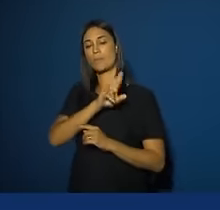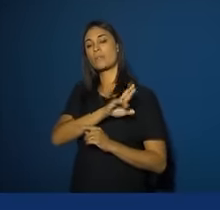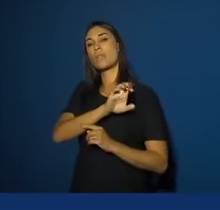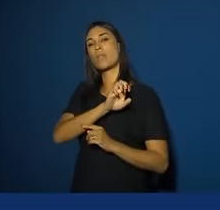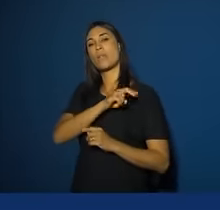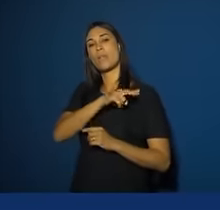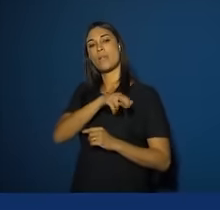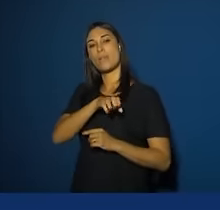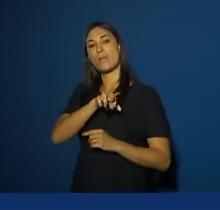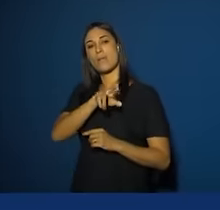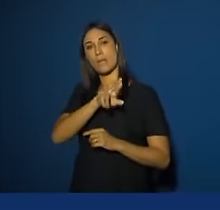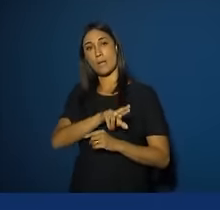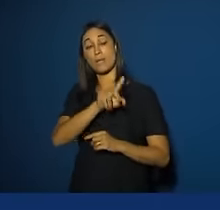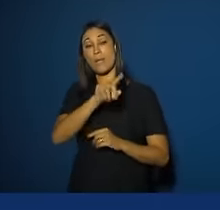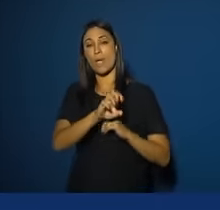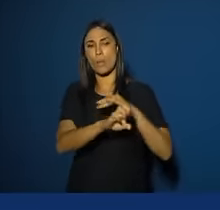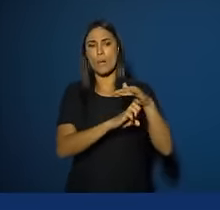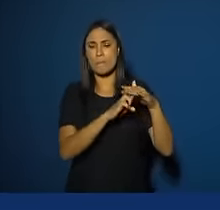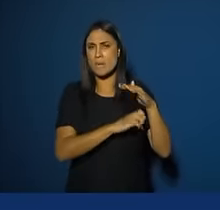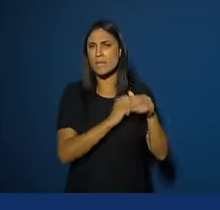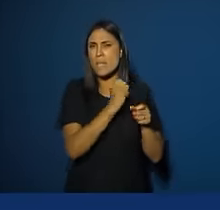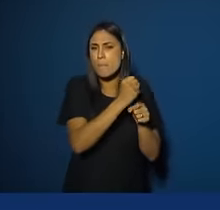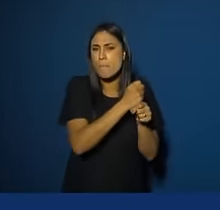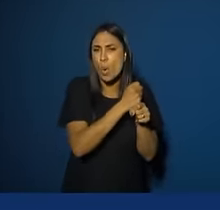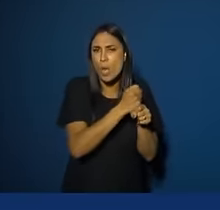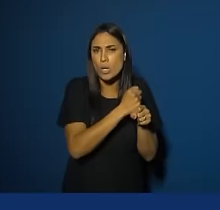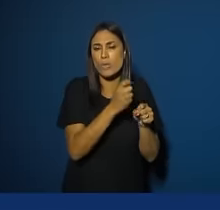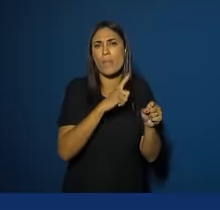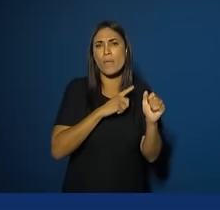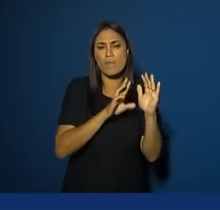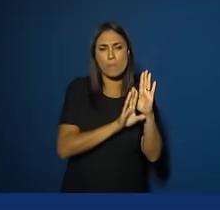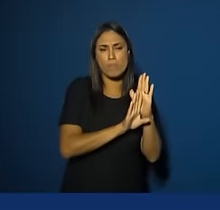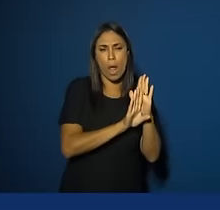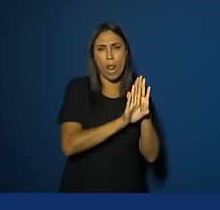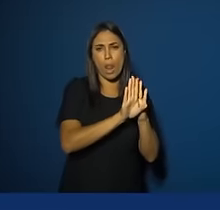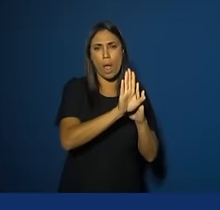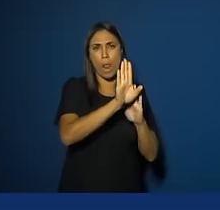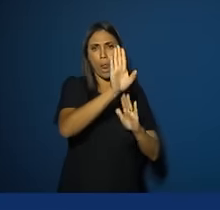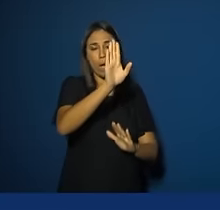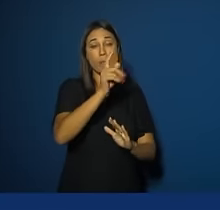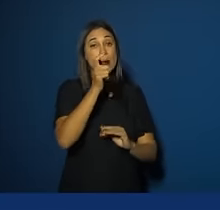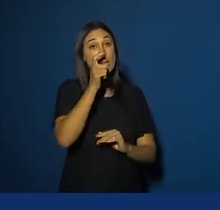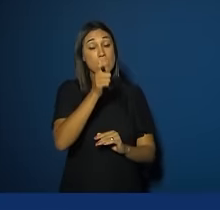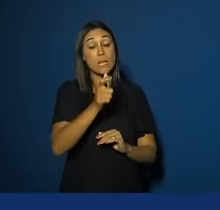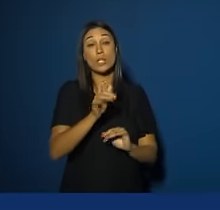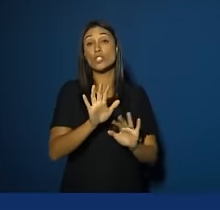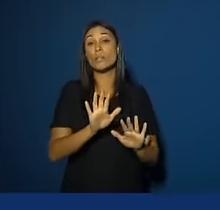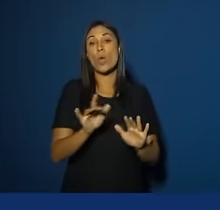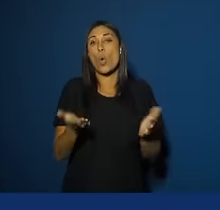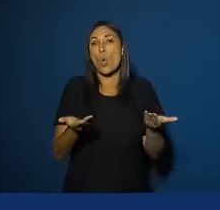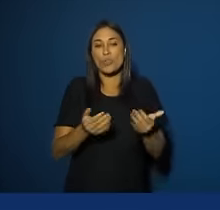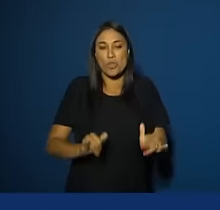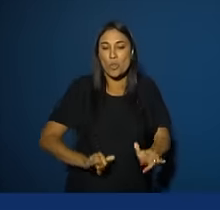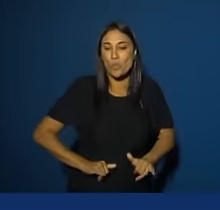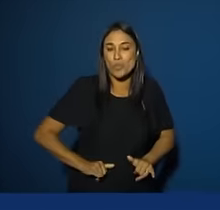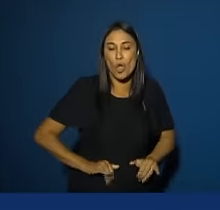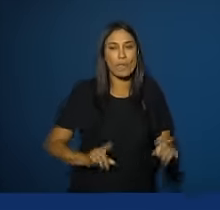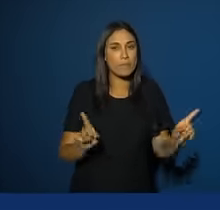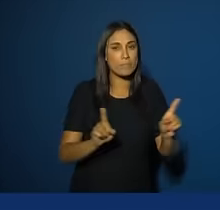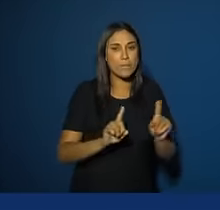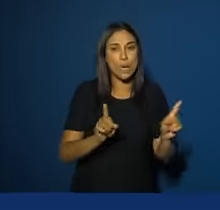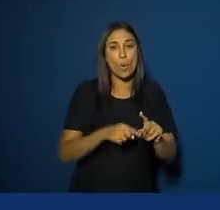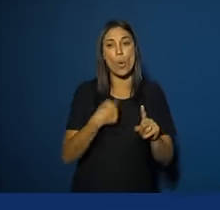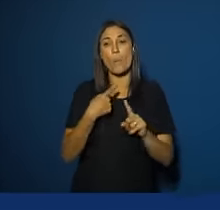empresa que por anos produziu crescimentos interessantes, não está sofrendo hoje somente porque